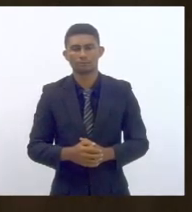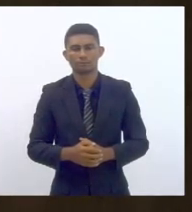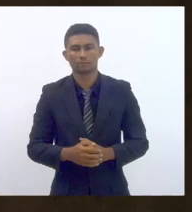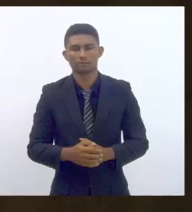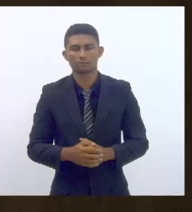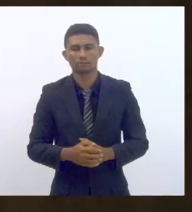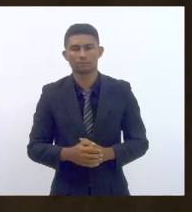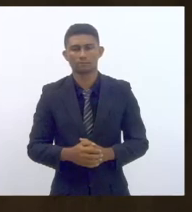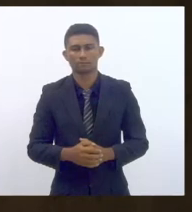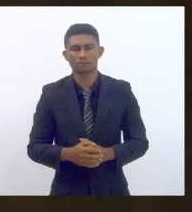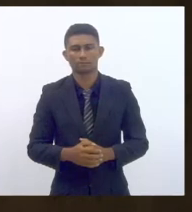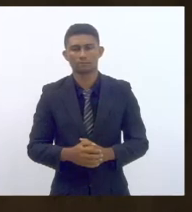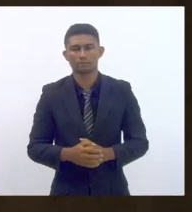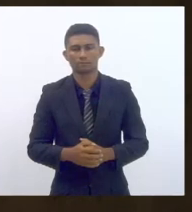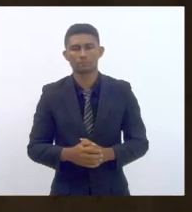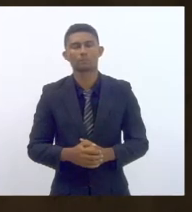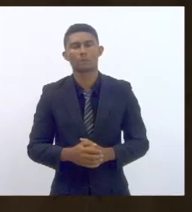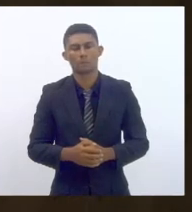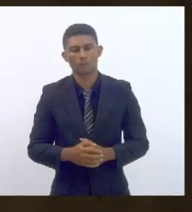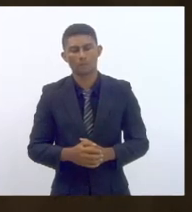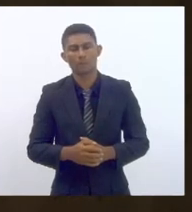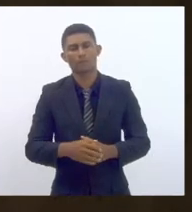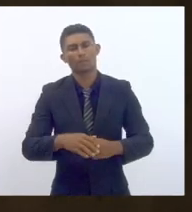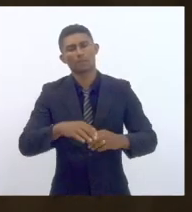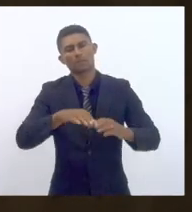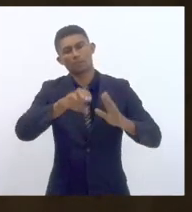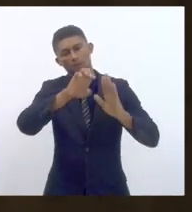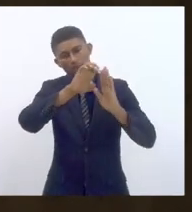uma emenda